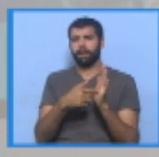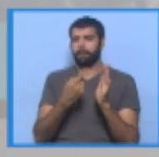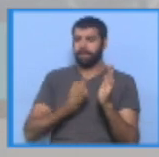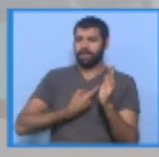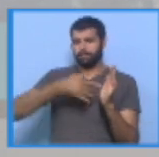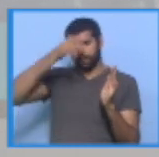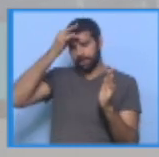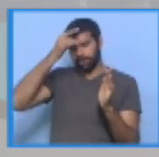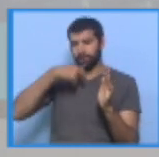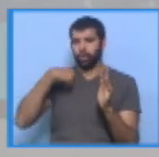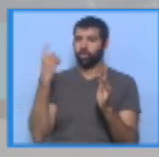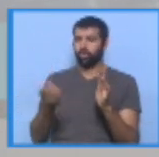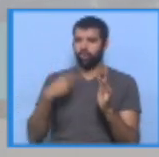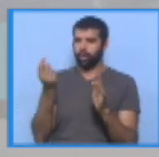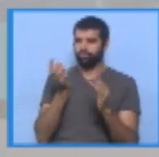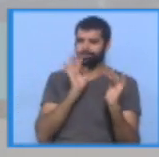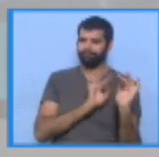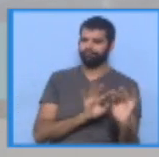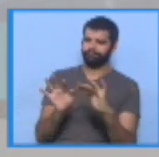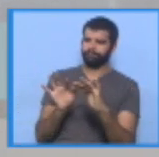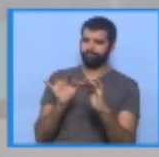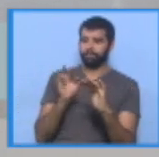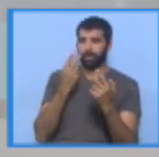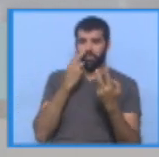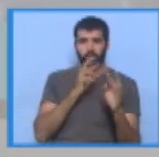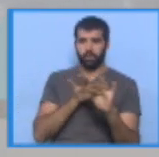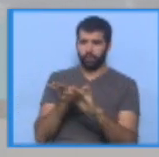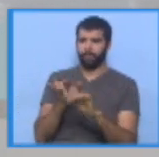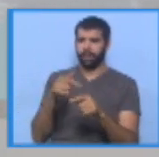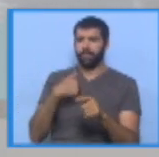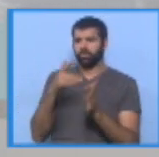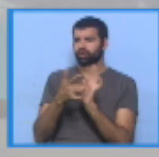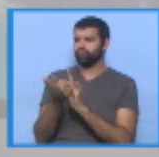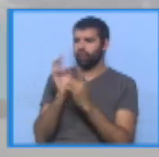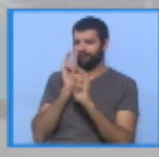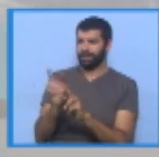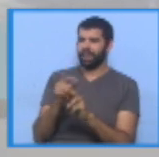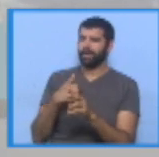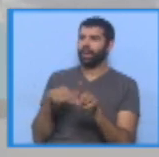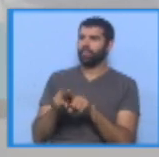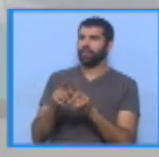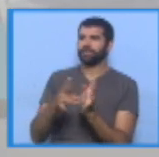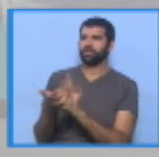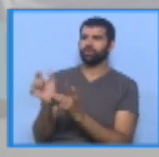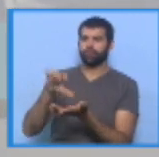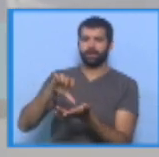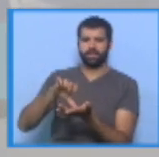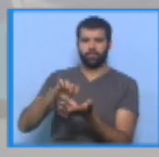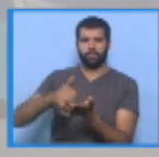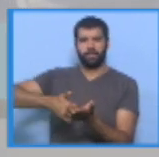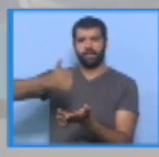muito. Todos o observavam. Todos observam Jesus. Jesus é que é o centro. Uma